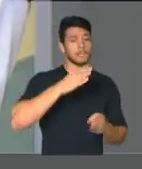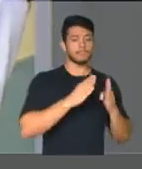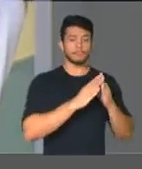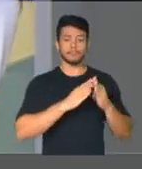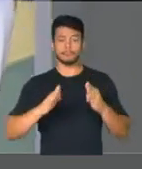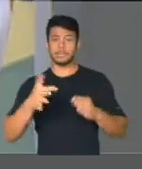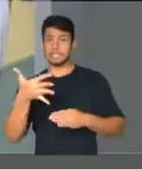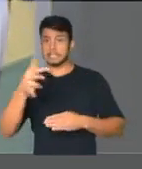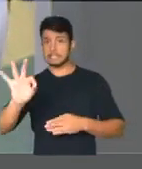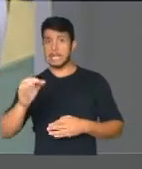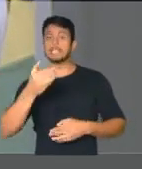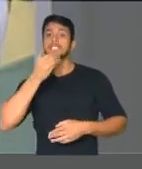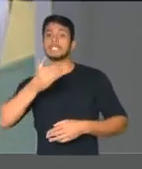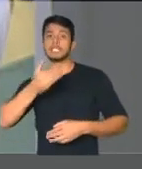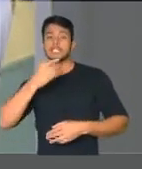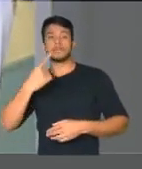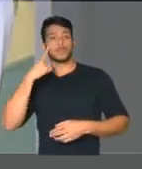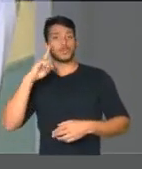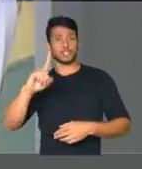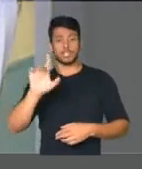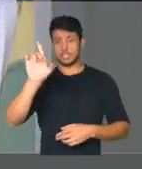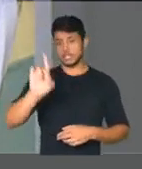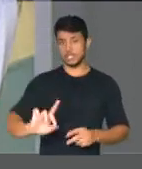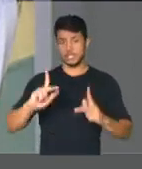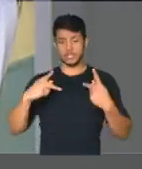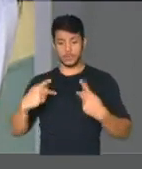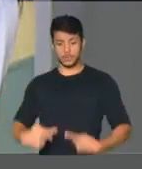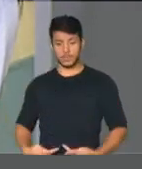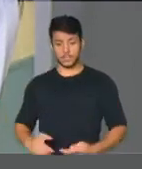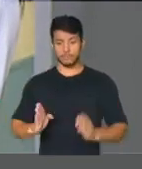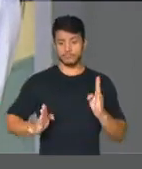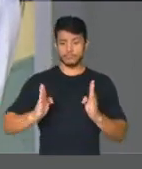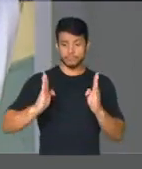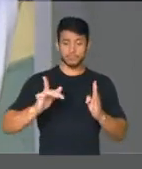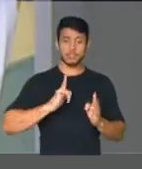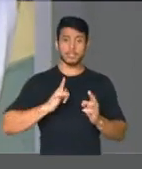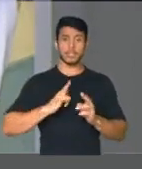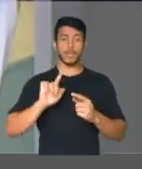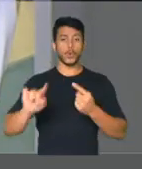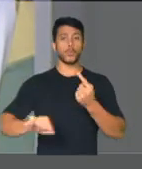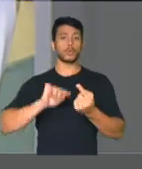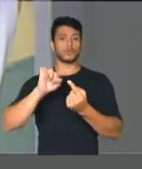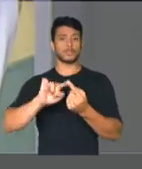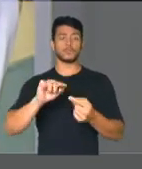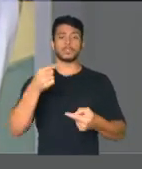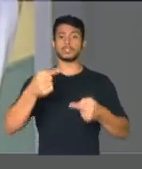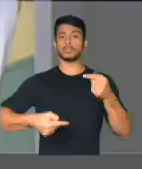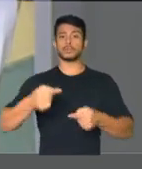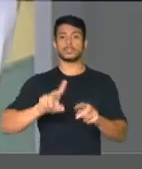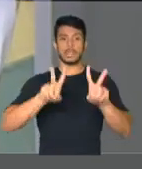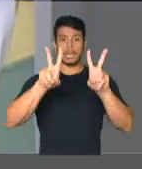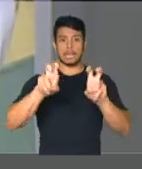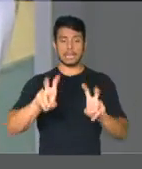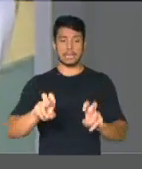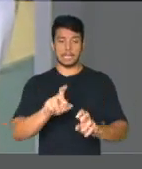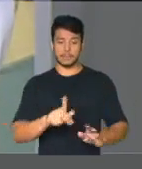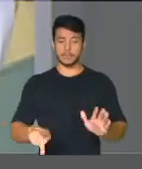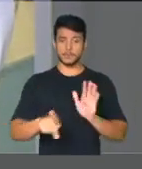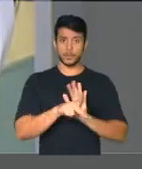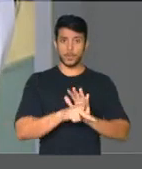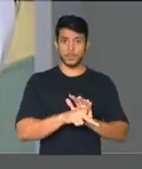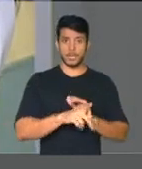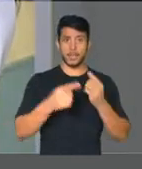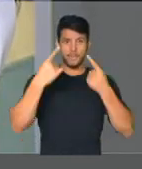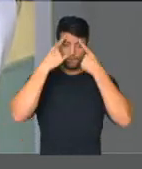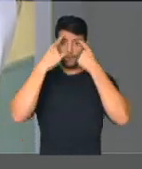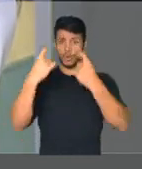dos Direitos Humanos, tem por objetivo discutir temas ligados à violência contra meninas